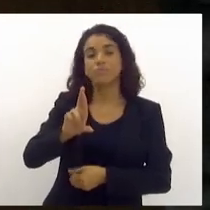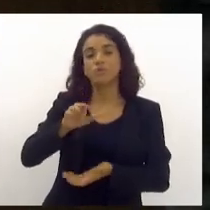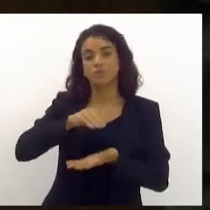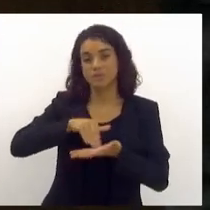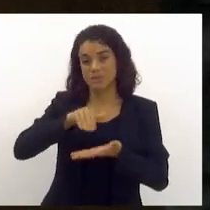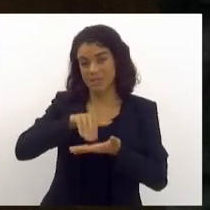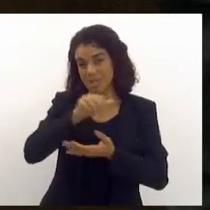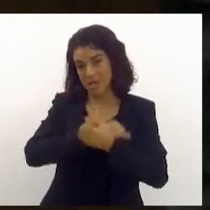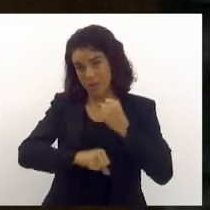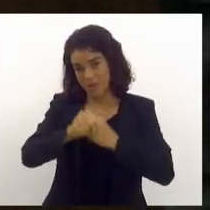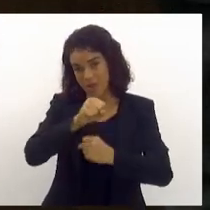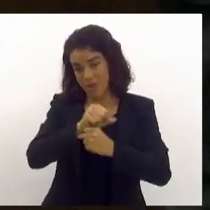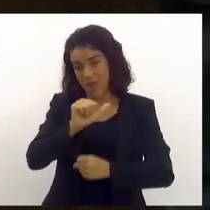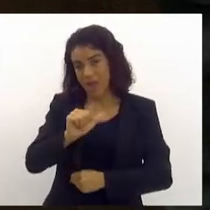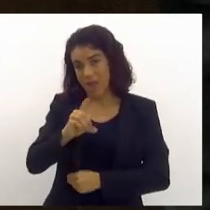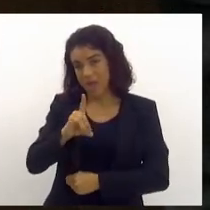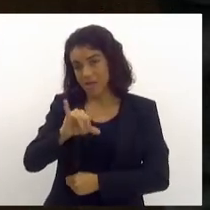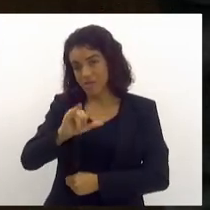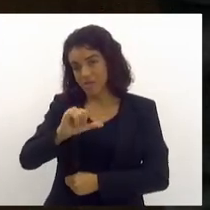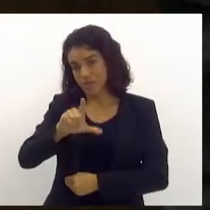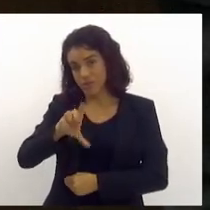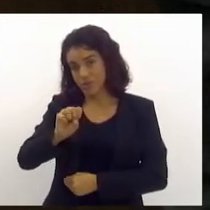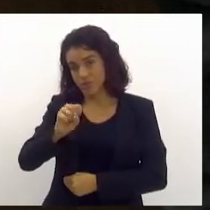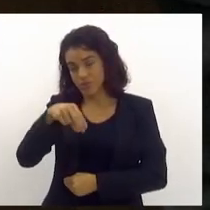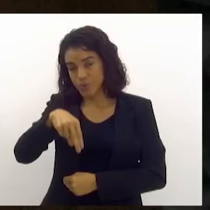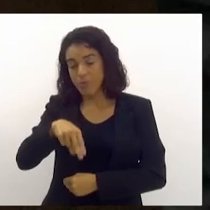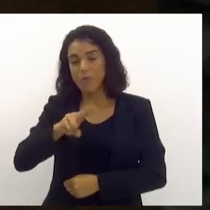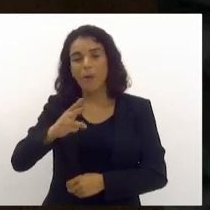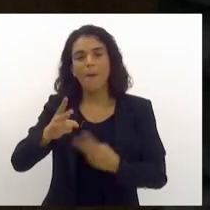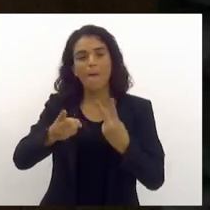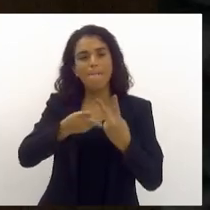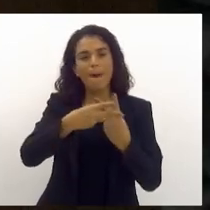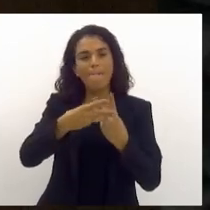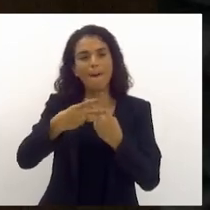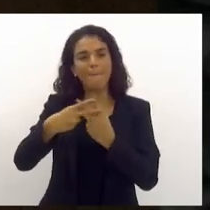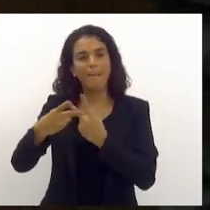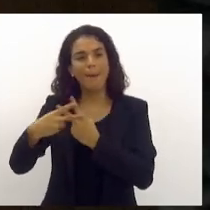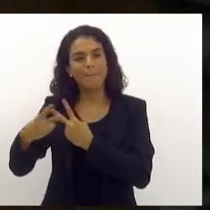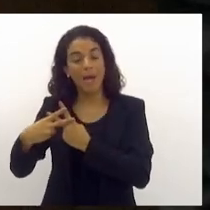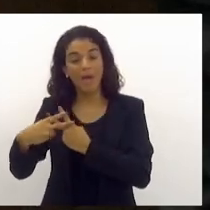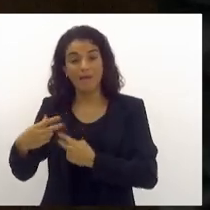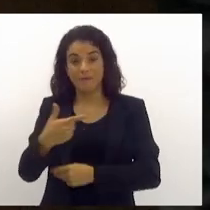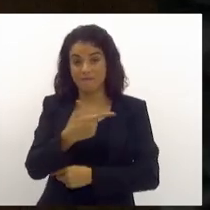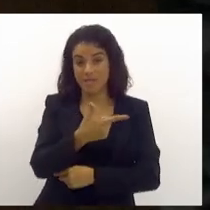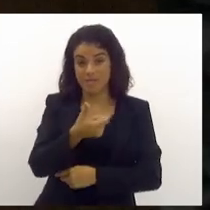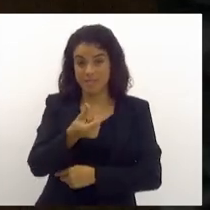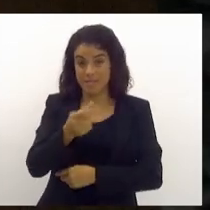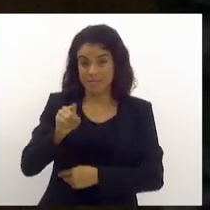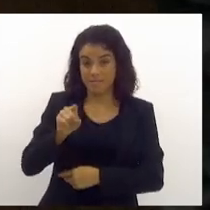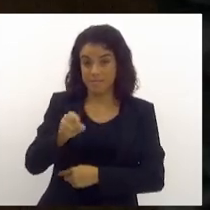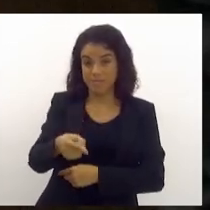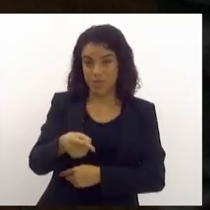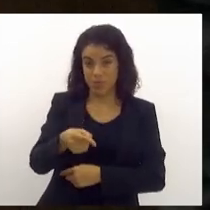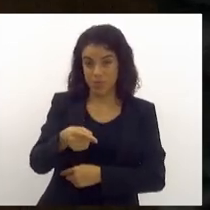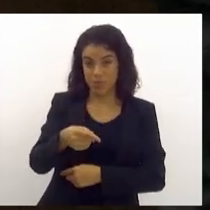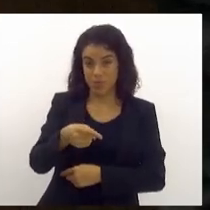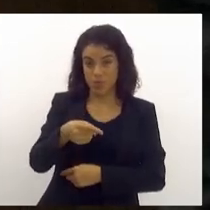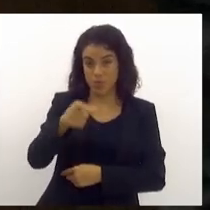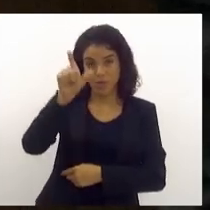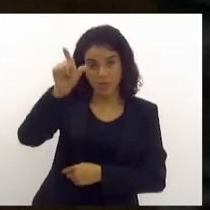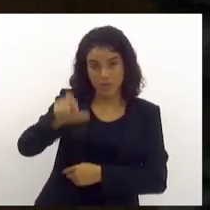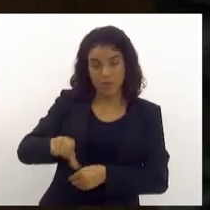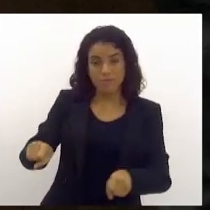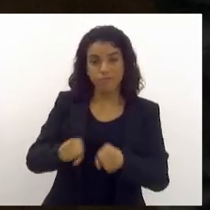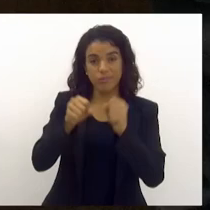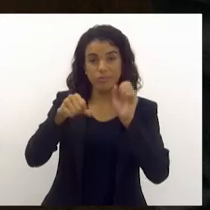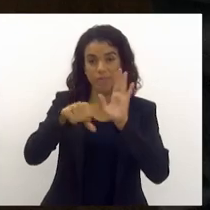secretária disso, o melhor secretário de Planejamento do Brasil, prendeu 26 mil criminosos. 26